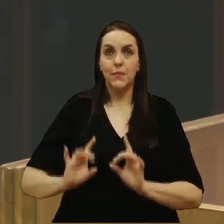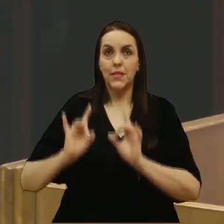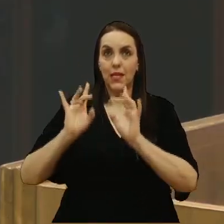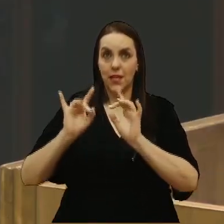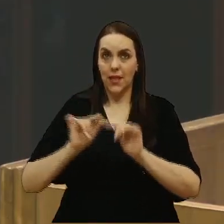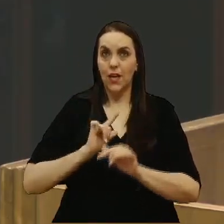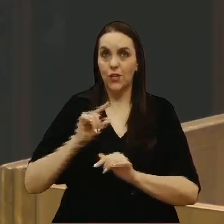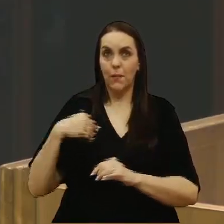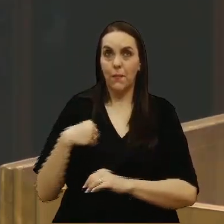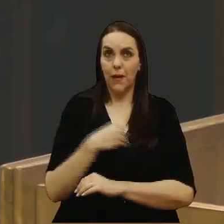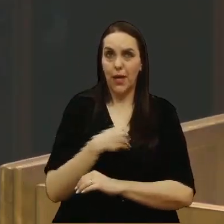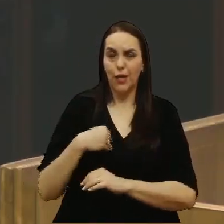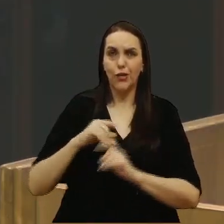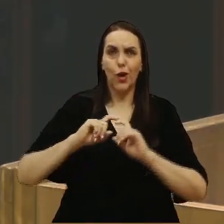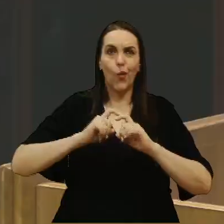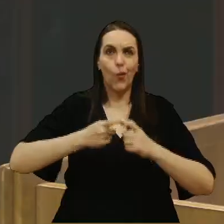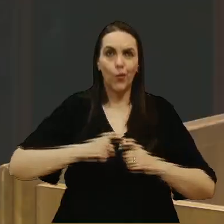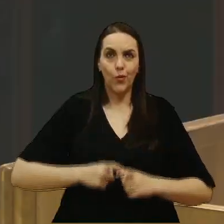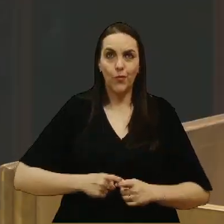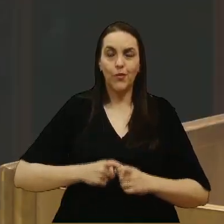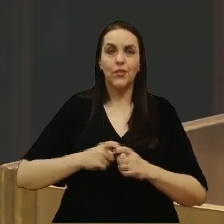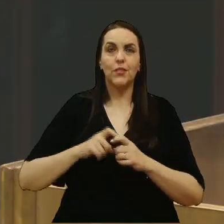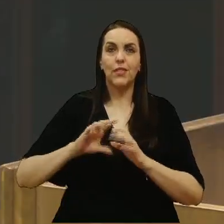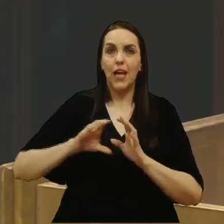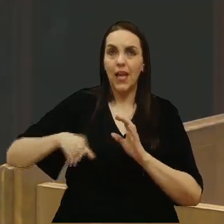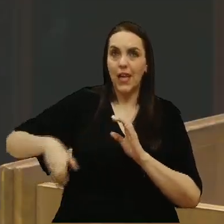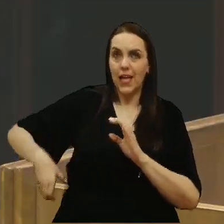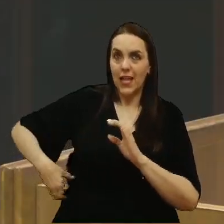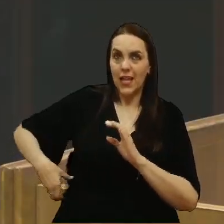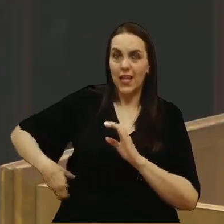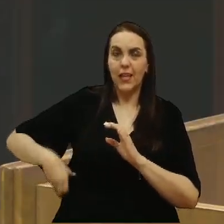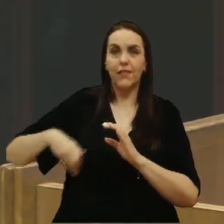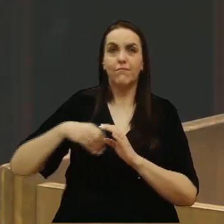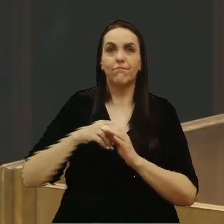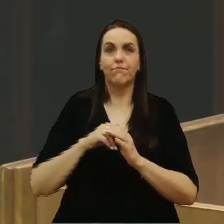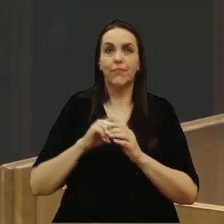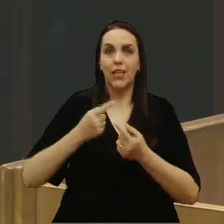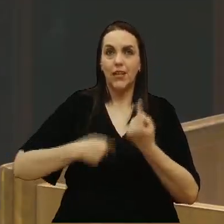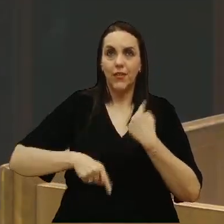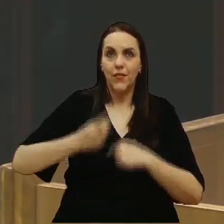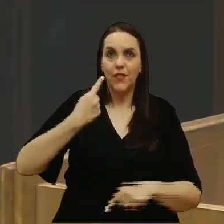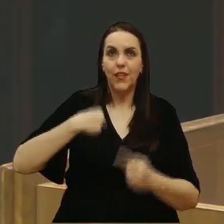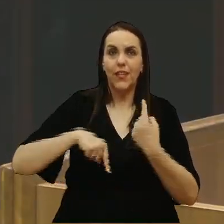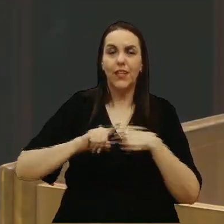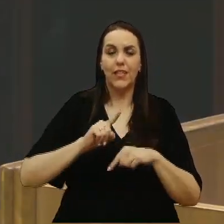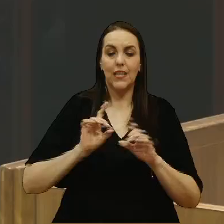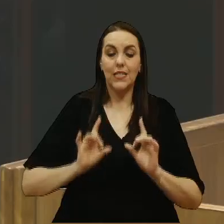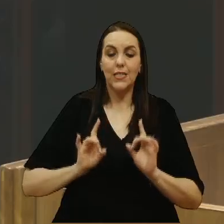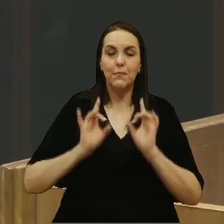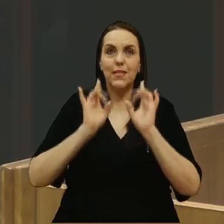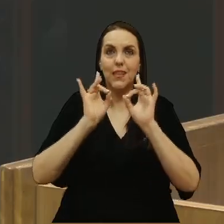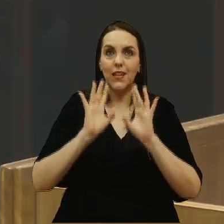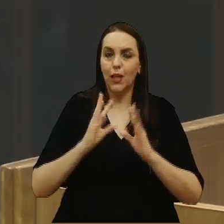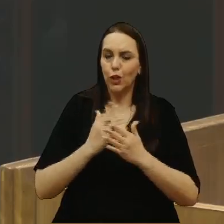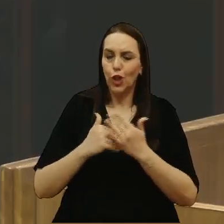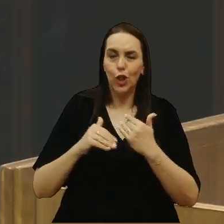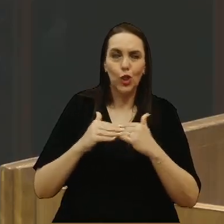Fantinel. Ortopedista, nefrologista, angiologista, ou seja, especialidades